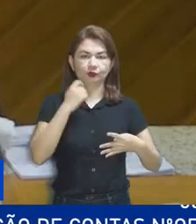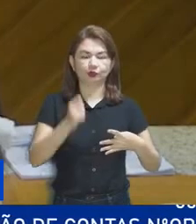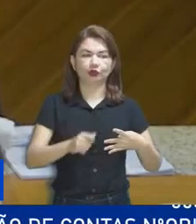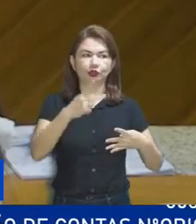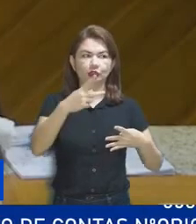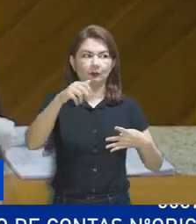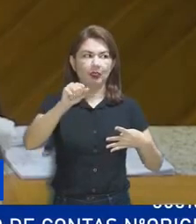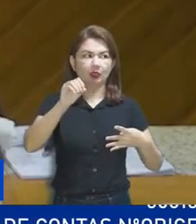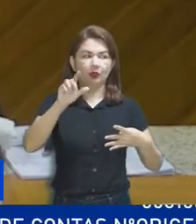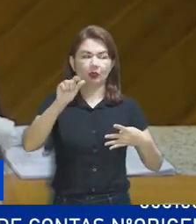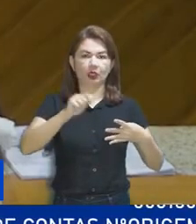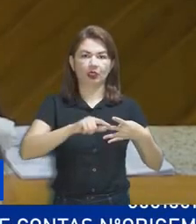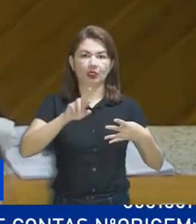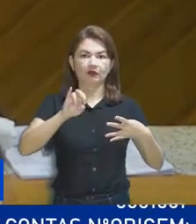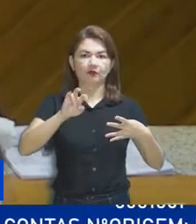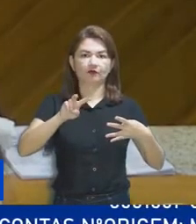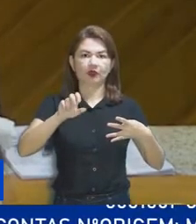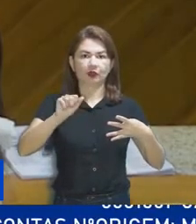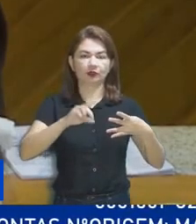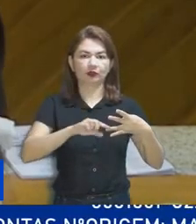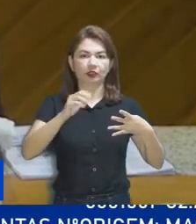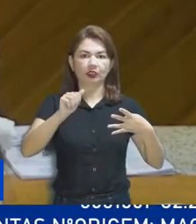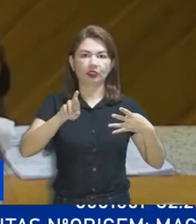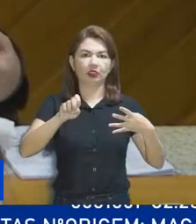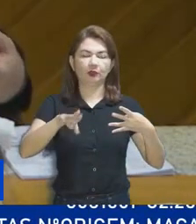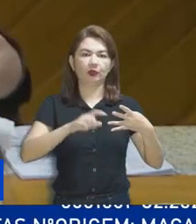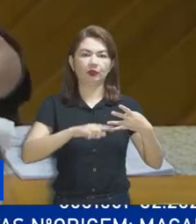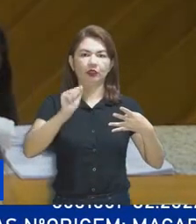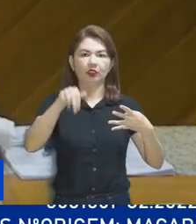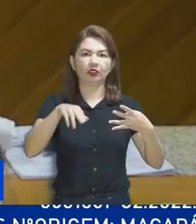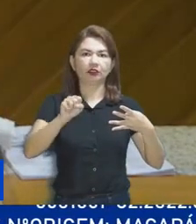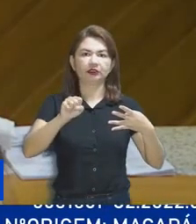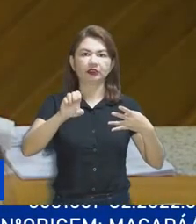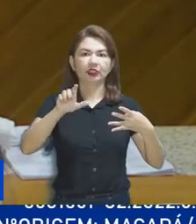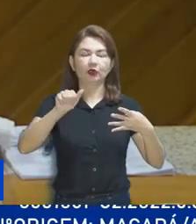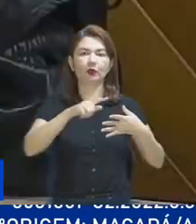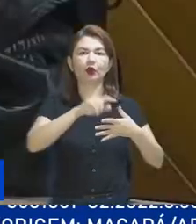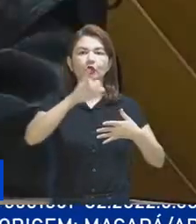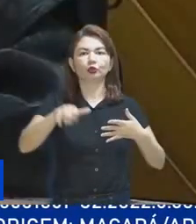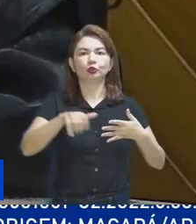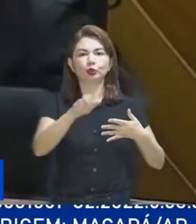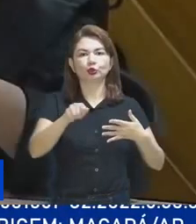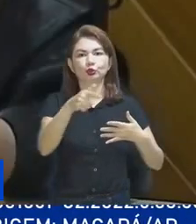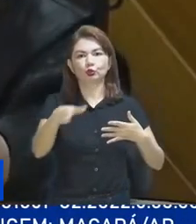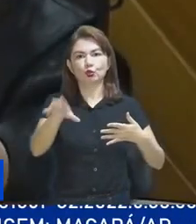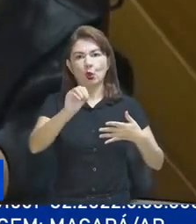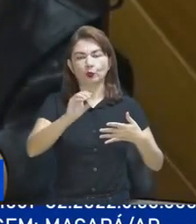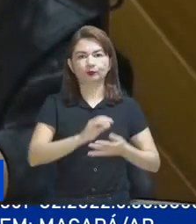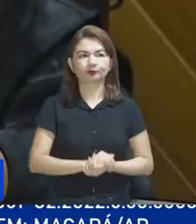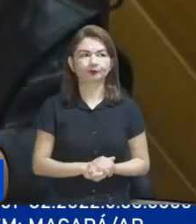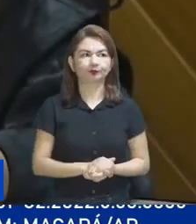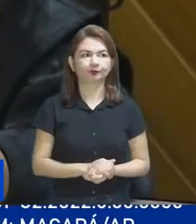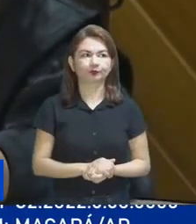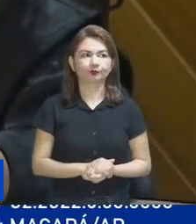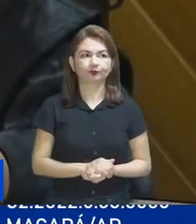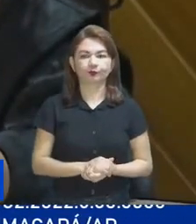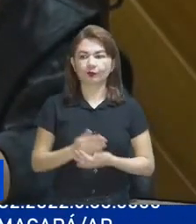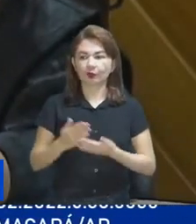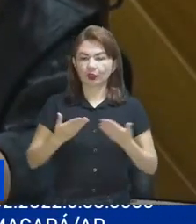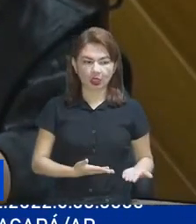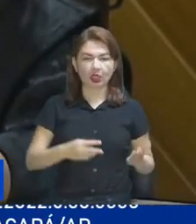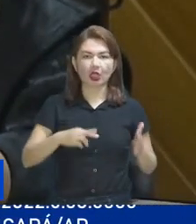Santos, Rivaldo Valente, Carmo Antônio, Anselmo Gonçalves e João Lages. Relatora com a palavra. Obrigada,